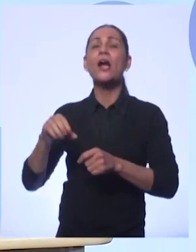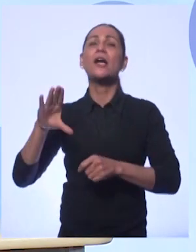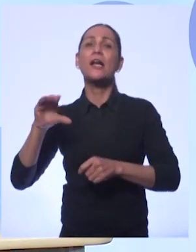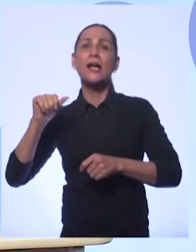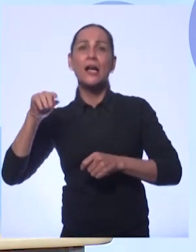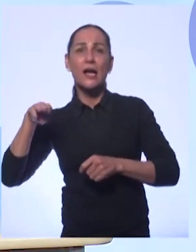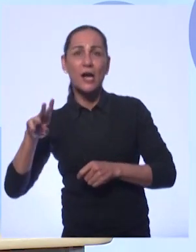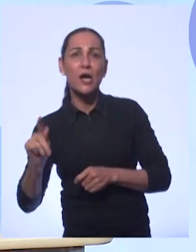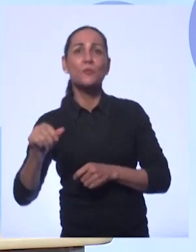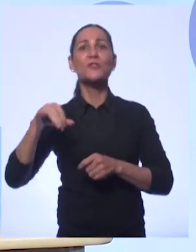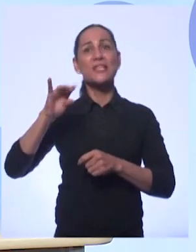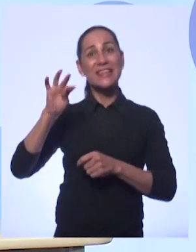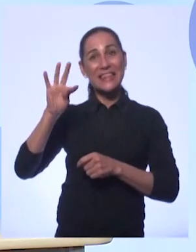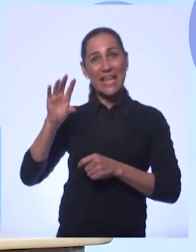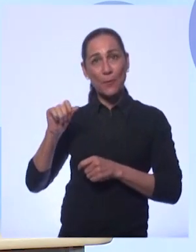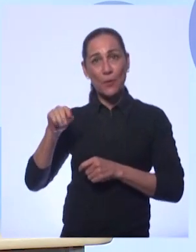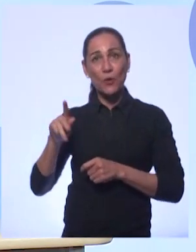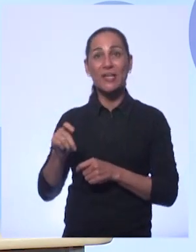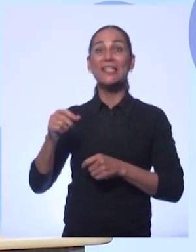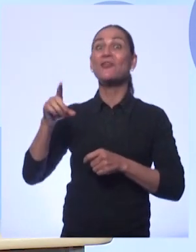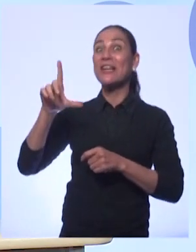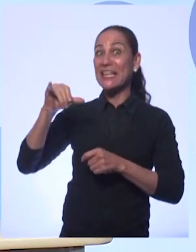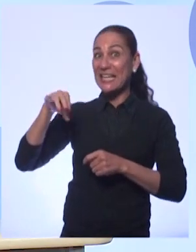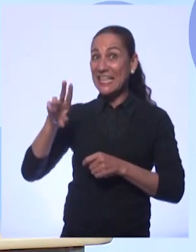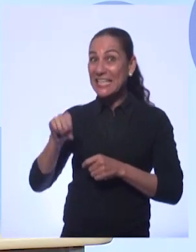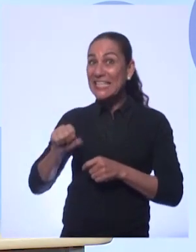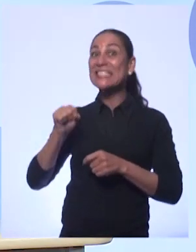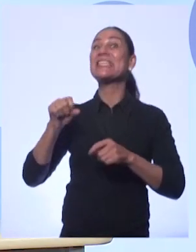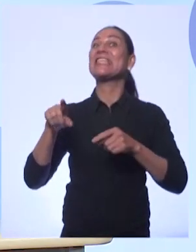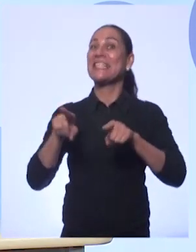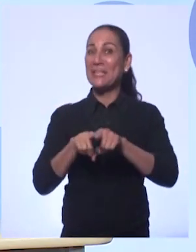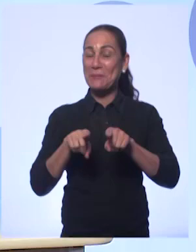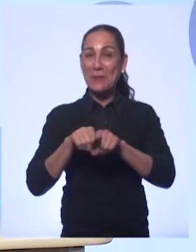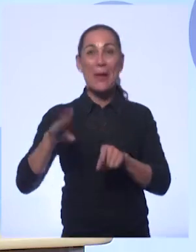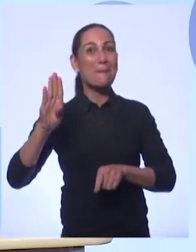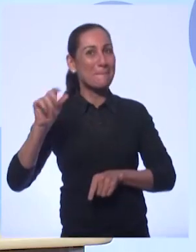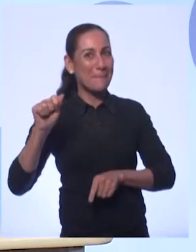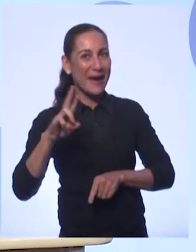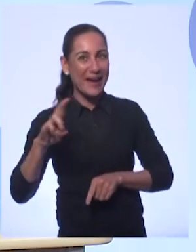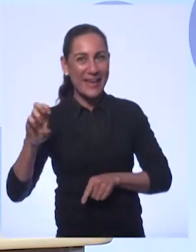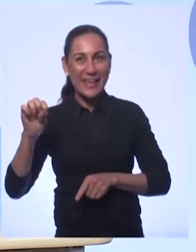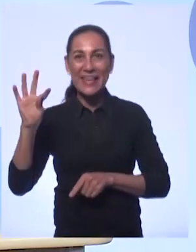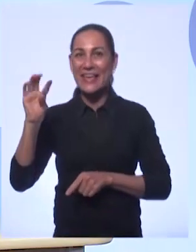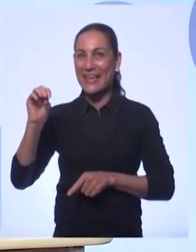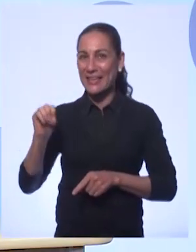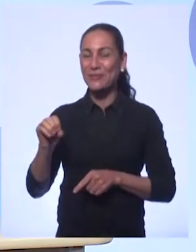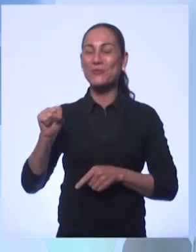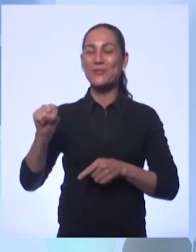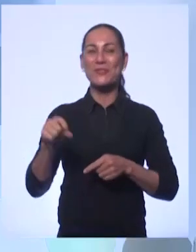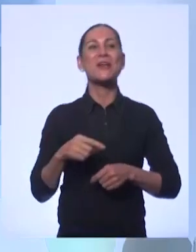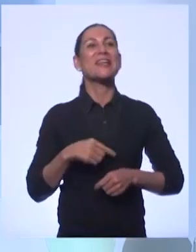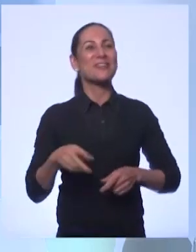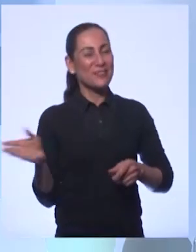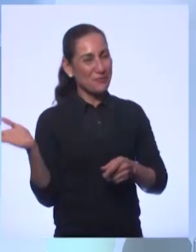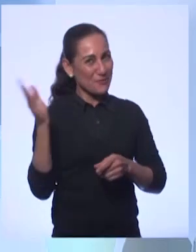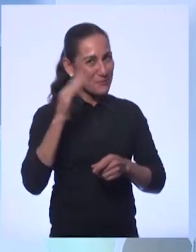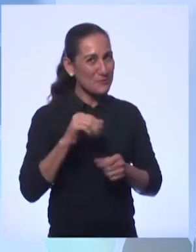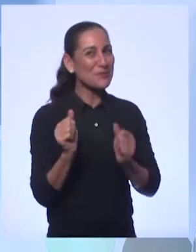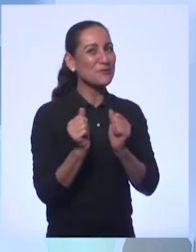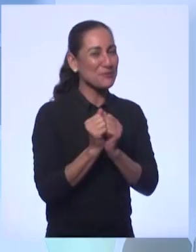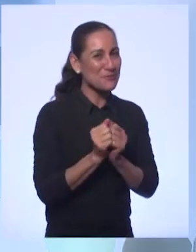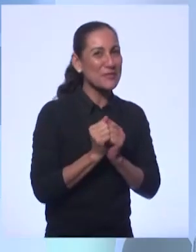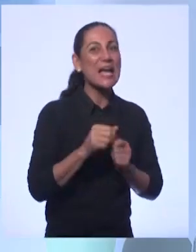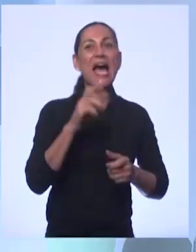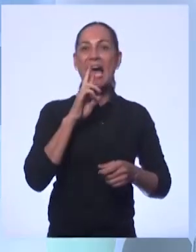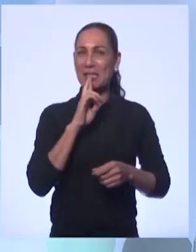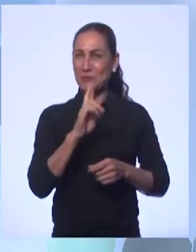Jordão, Itaporanga, Lins e Barretos. Professora Roberta, é isso? É, venham aqui comigo então, vamos confirmar, mas